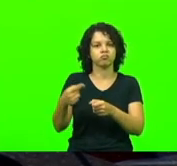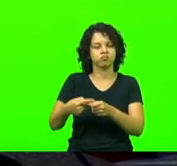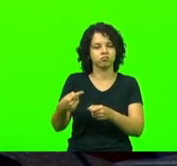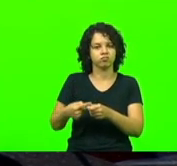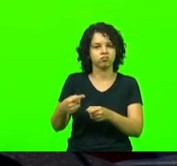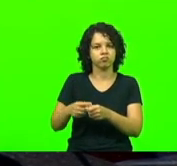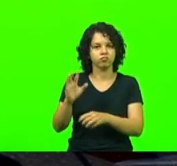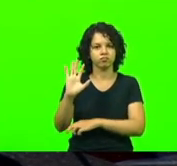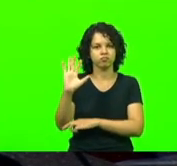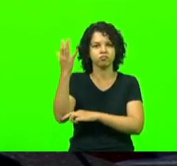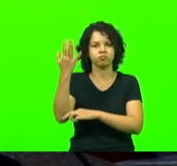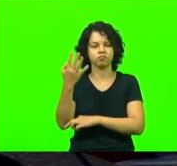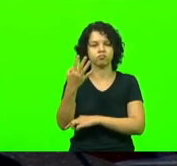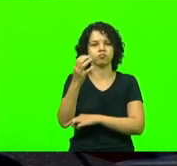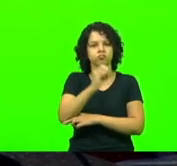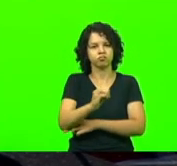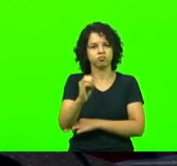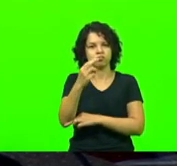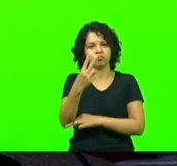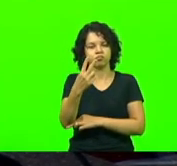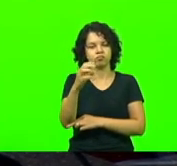de 2008. Eu tinha